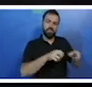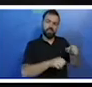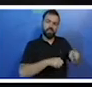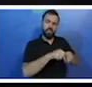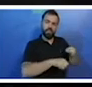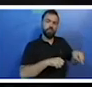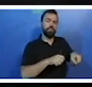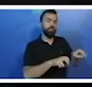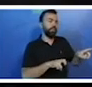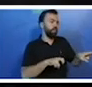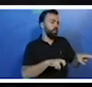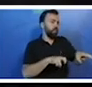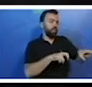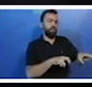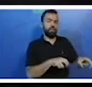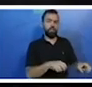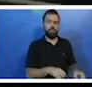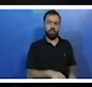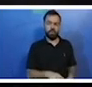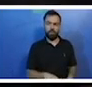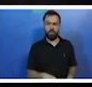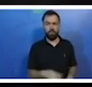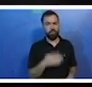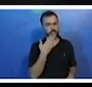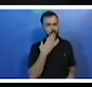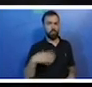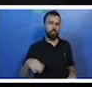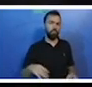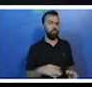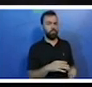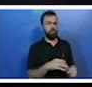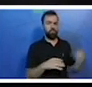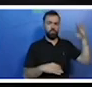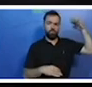Então pedalando em conjunto, né? Crianças de todas as idades.